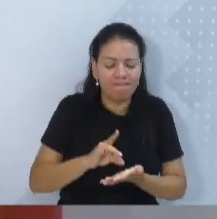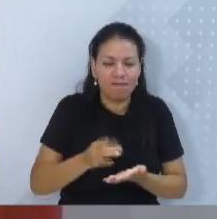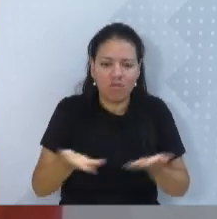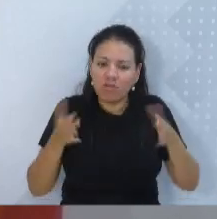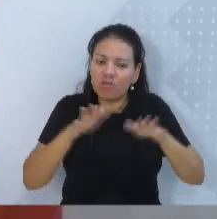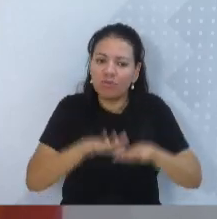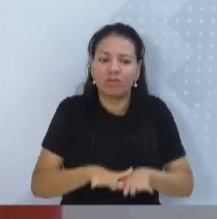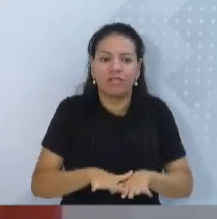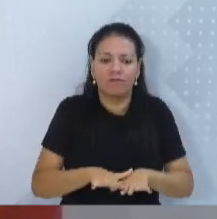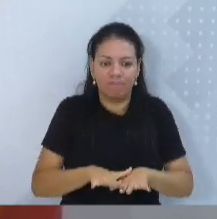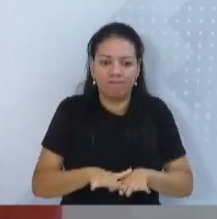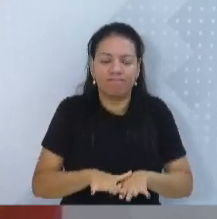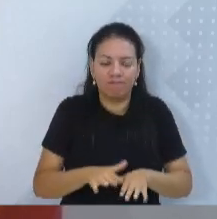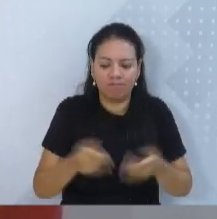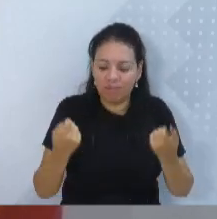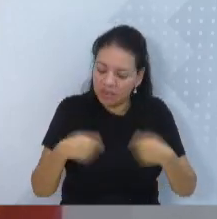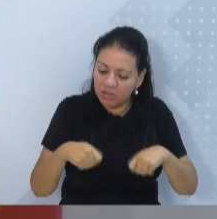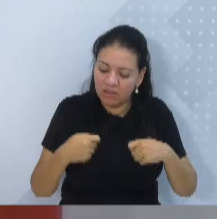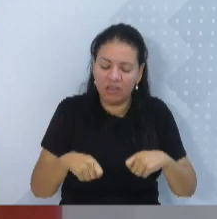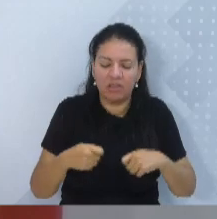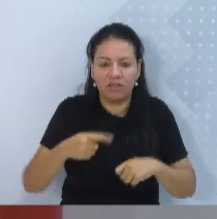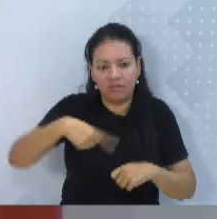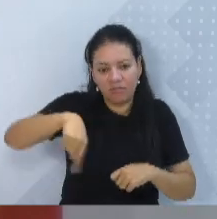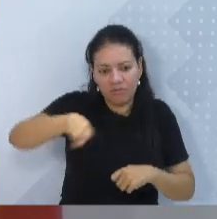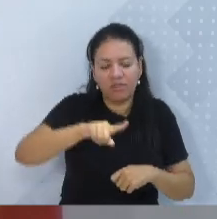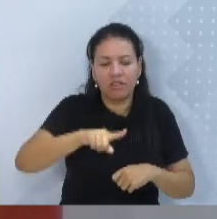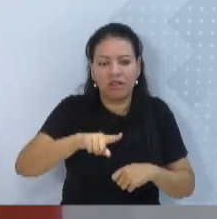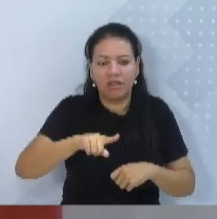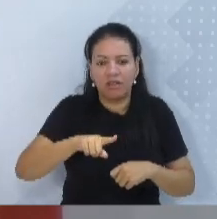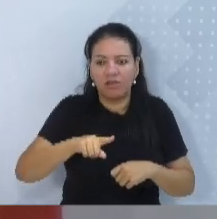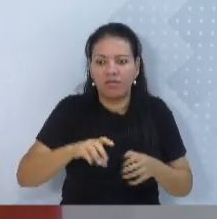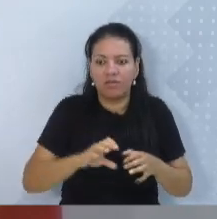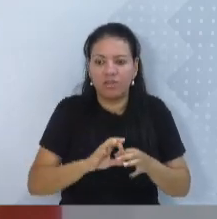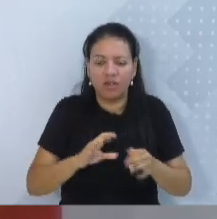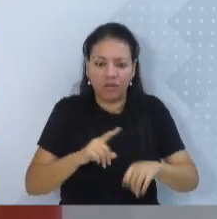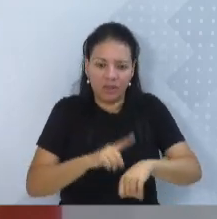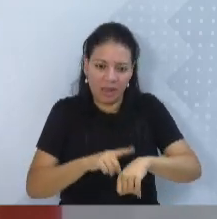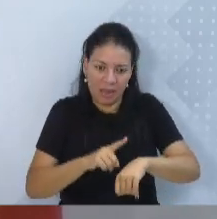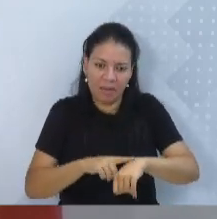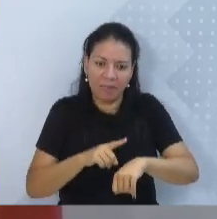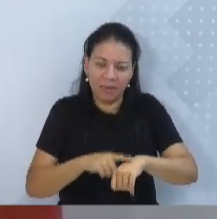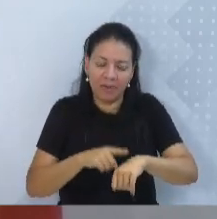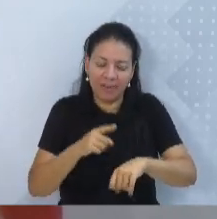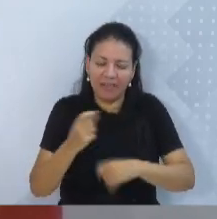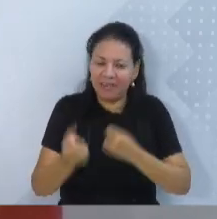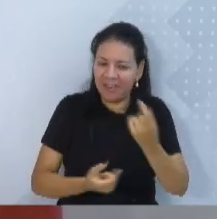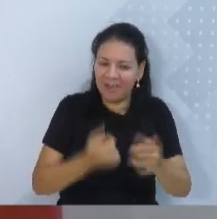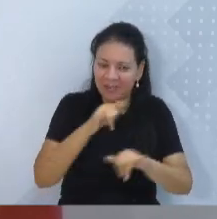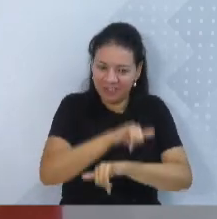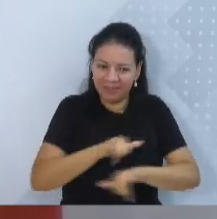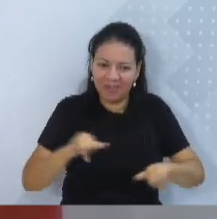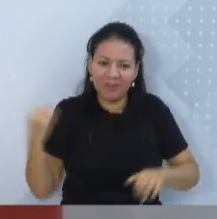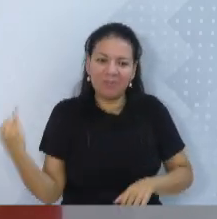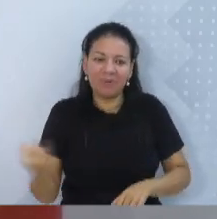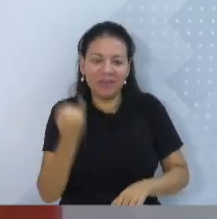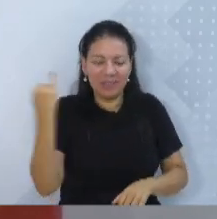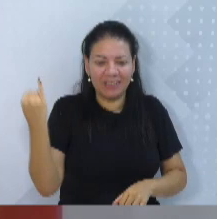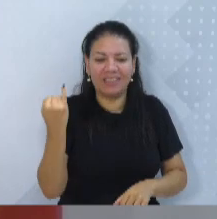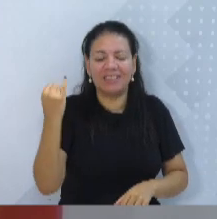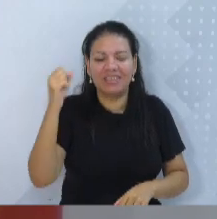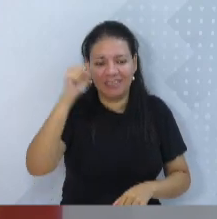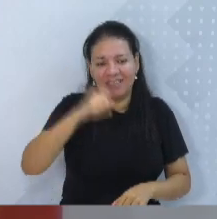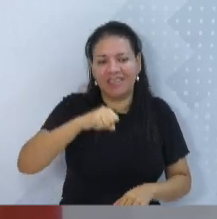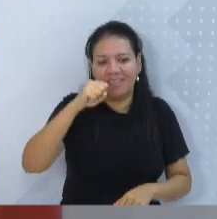inclusão de verdade e isso nós precisamos de você vou deixar o restante do tempo que eu sei que você tem alguns recados importantes que fazem sim